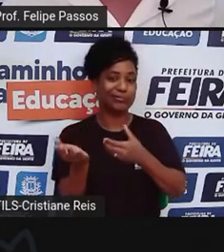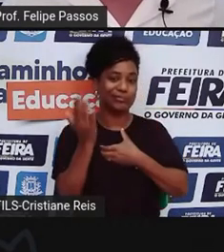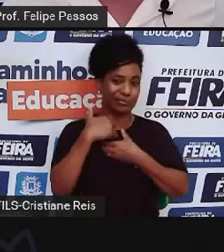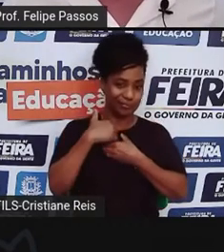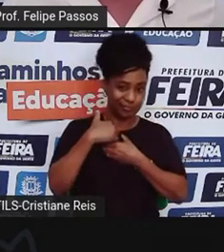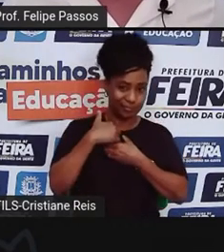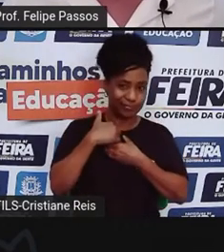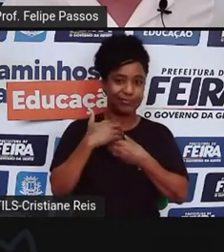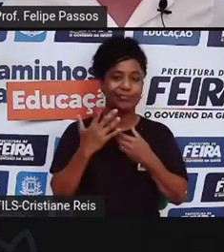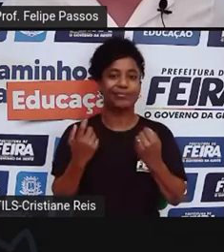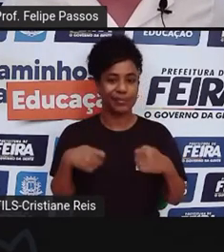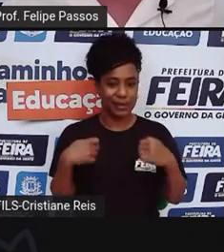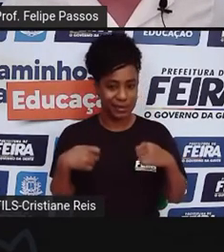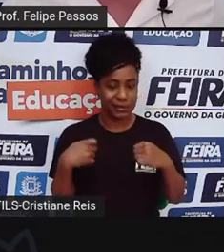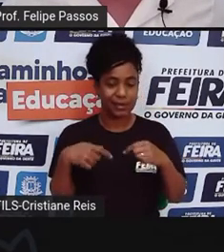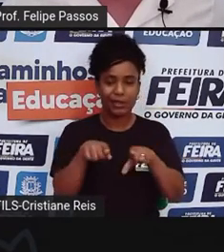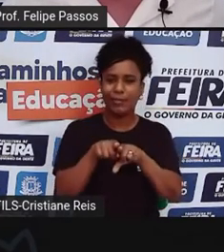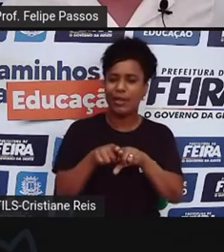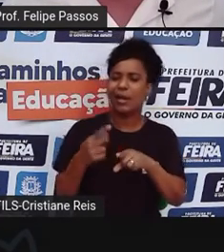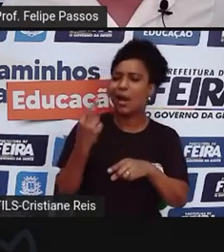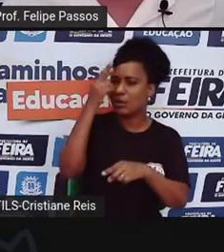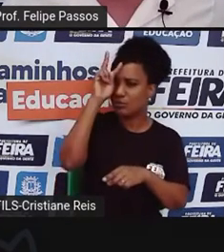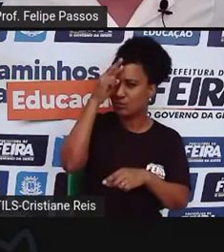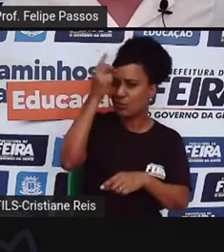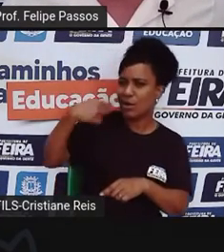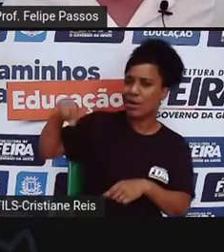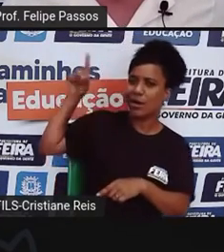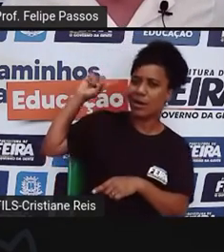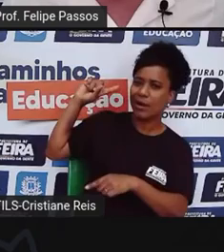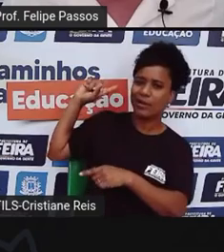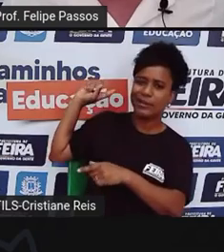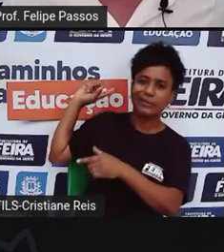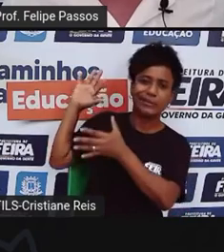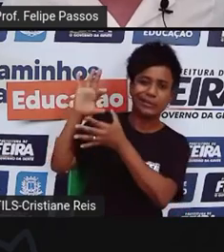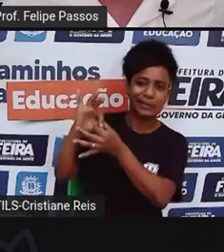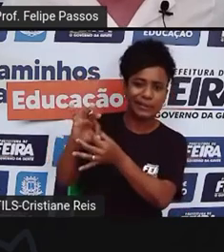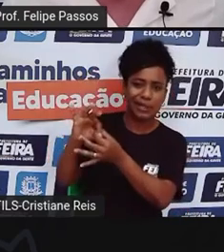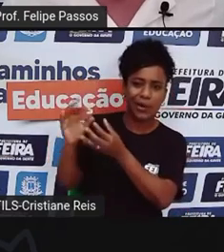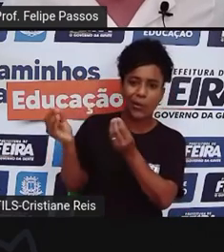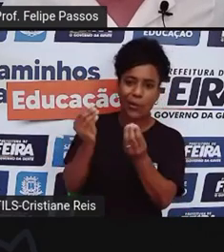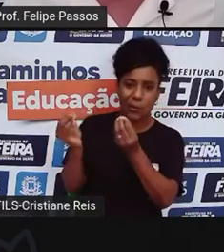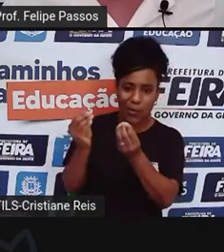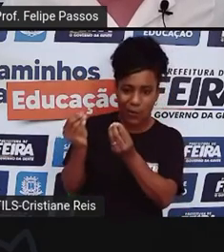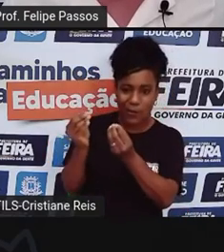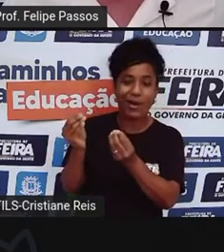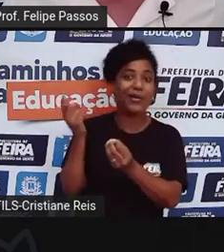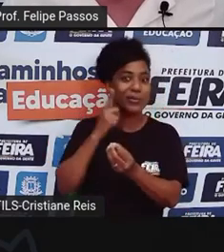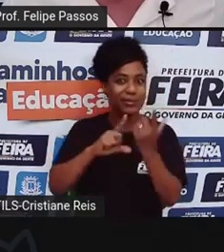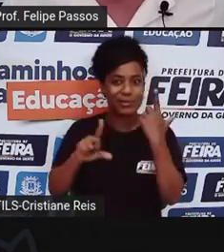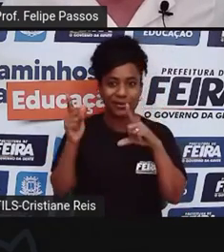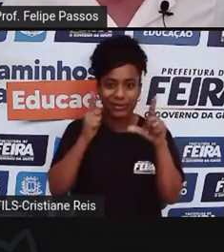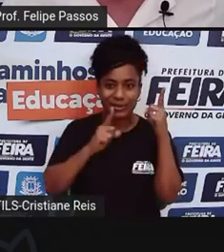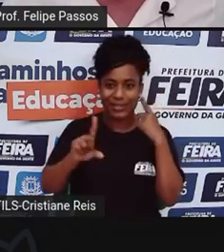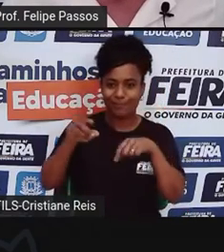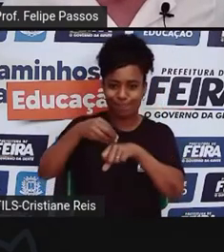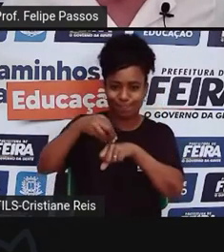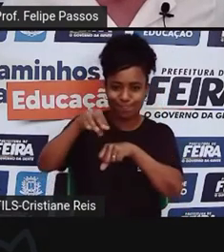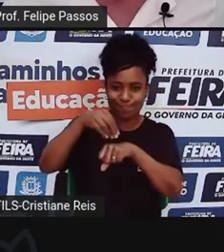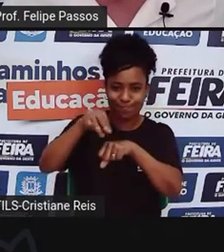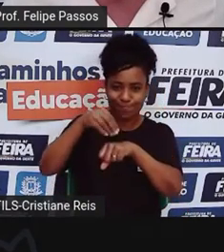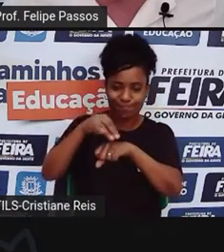também muito sobre o histórico daquela pessoa, para aí você ir fazendo, construindo, até você construir uma linha